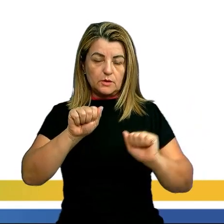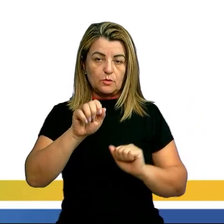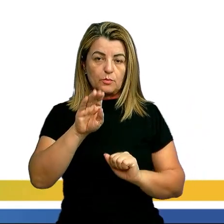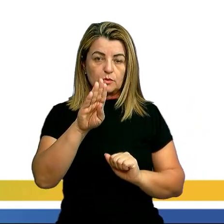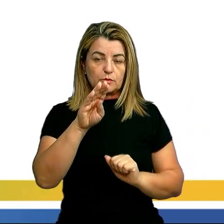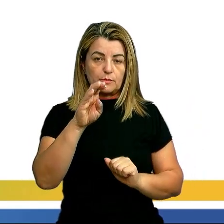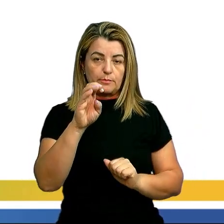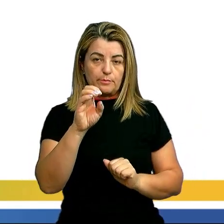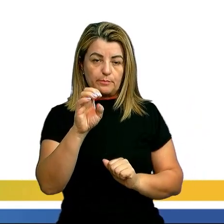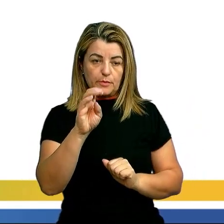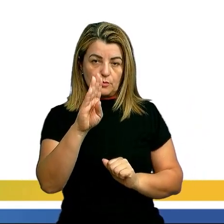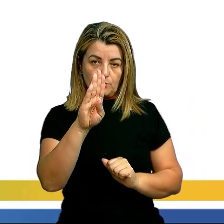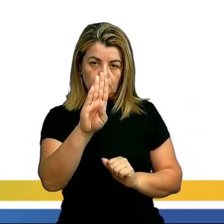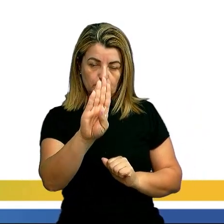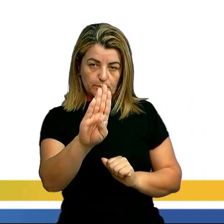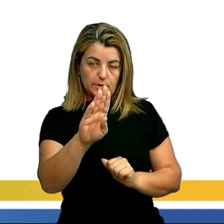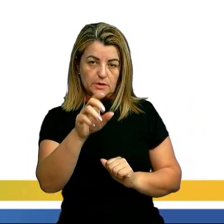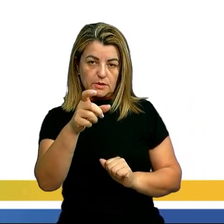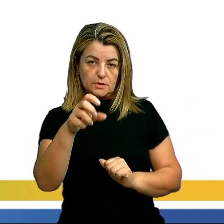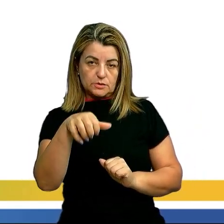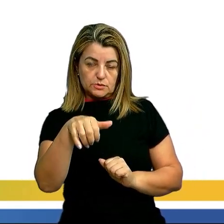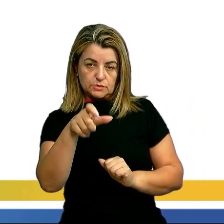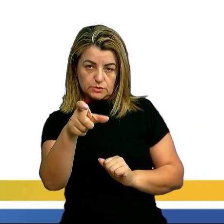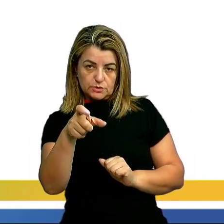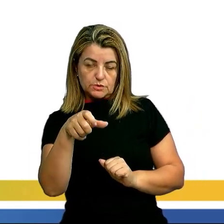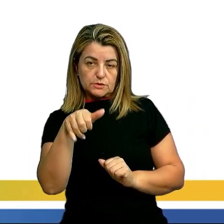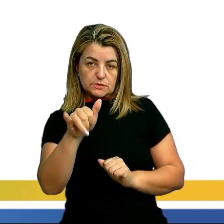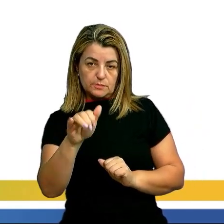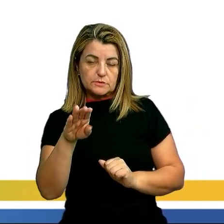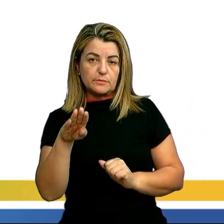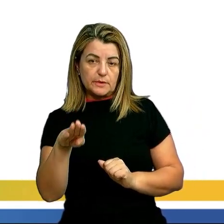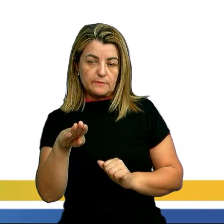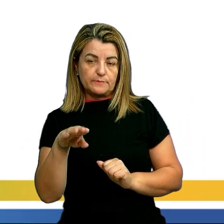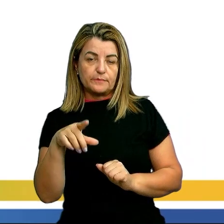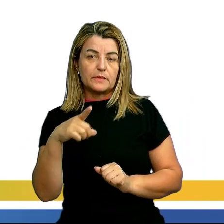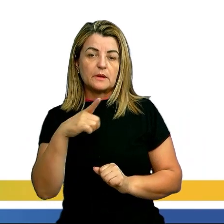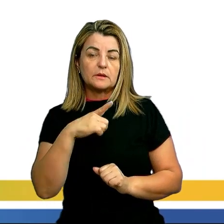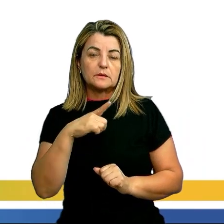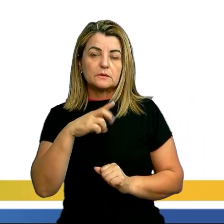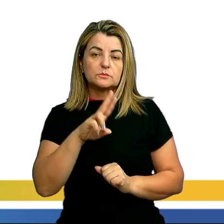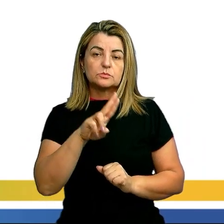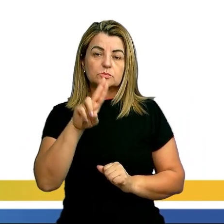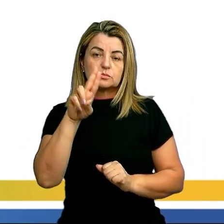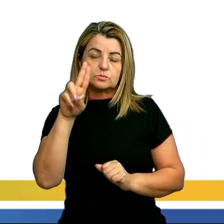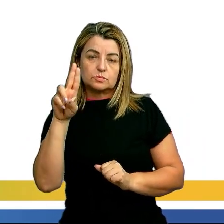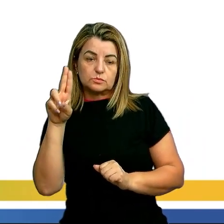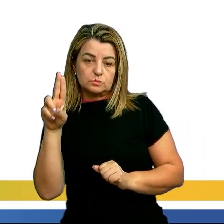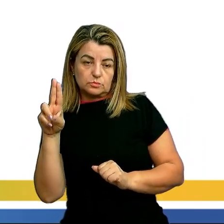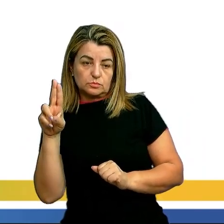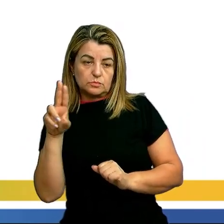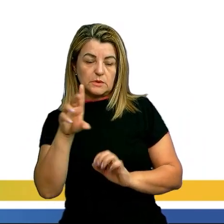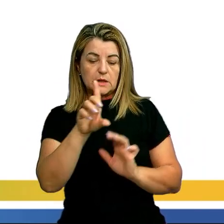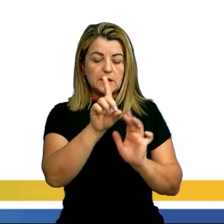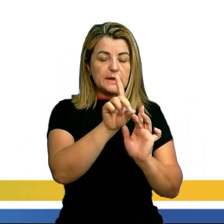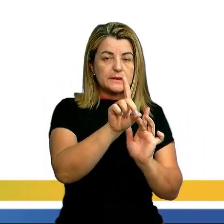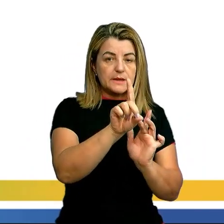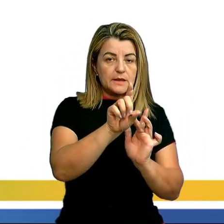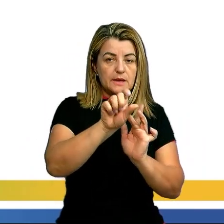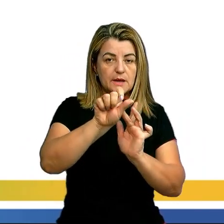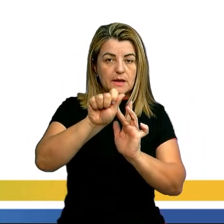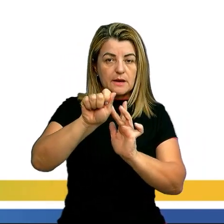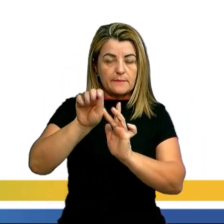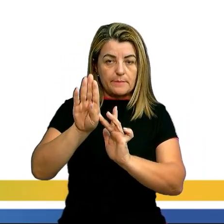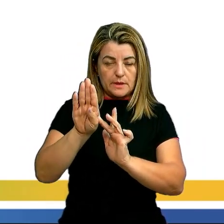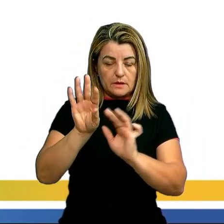é definido pelo segmento de reta AB, que vamos chamar de DAB, ou